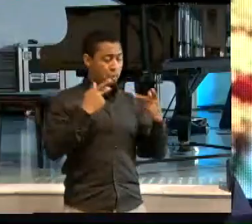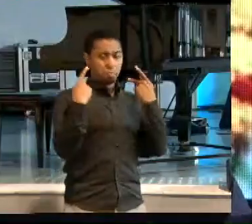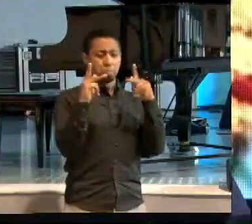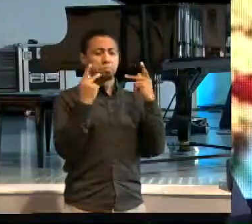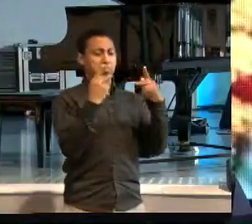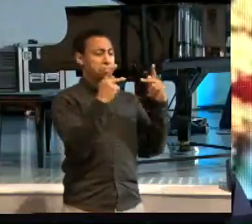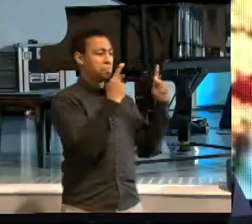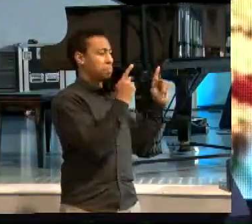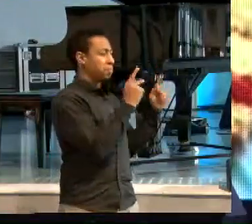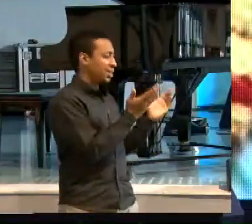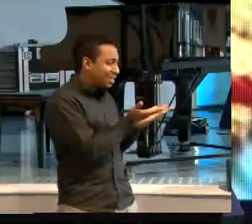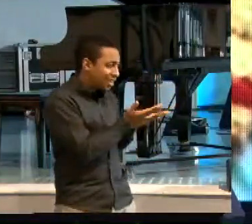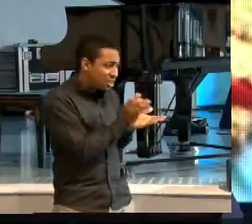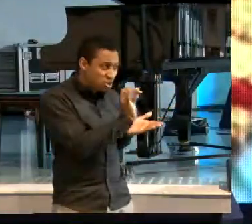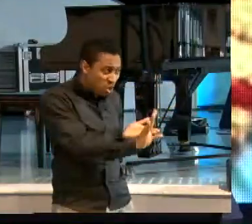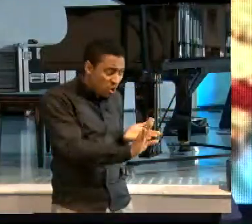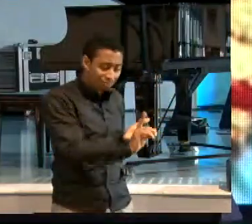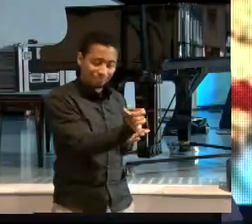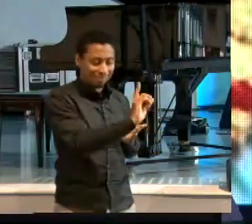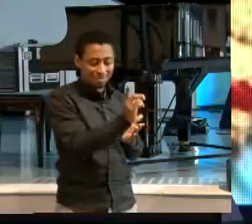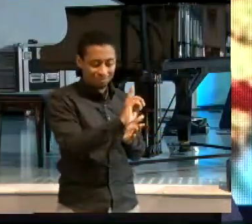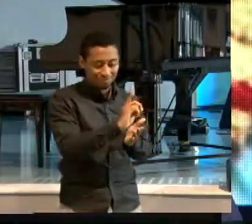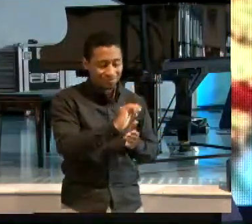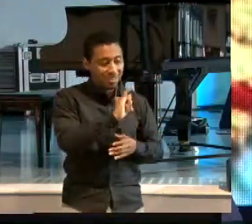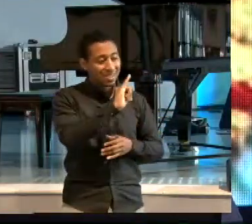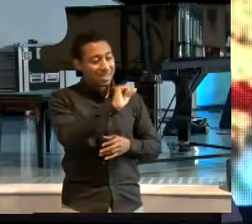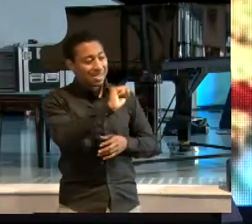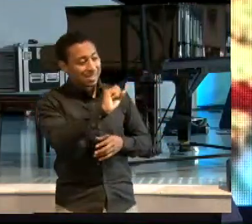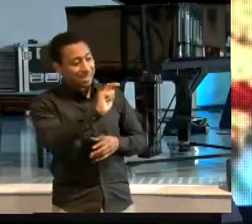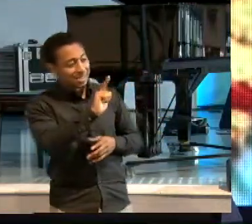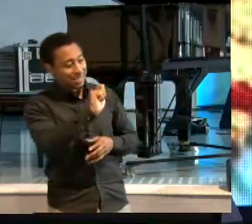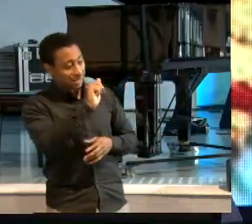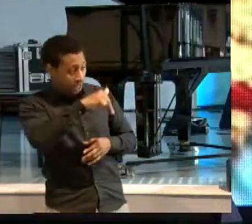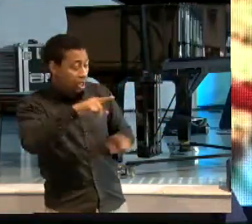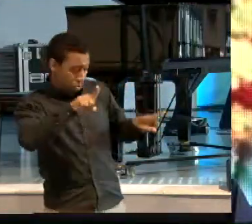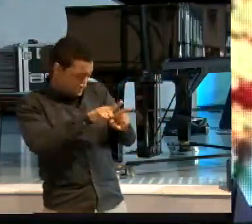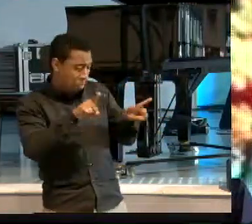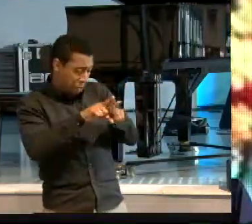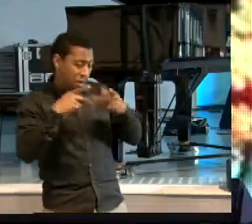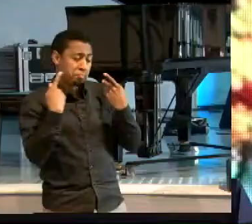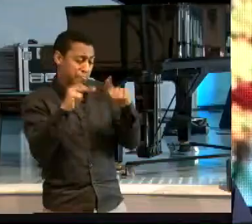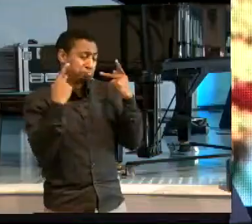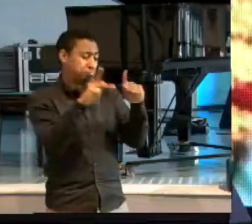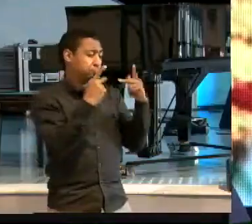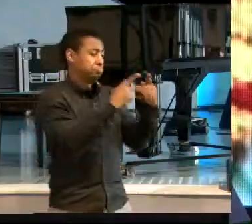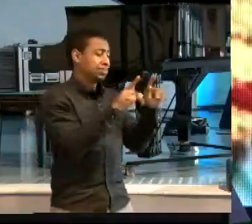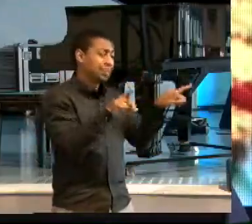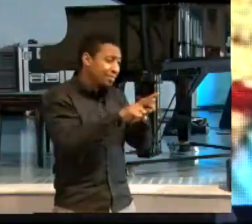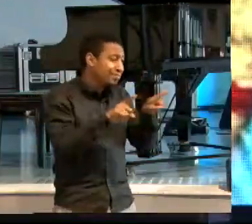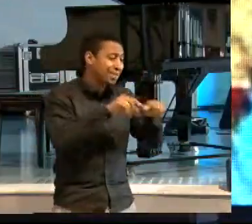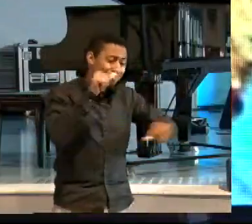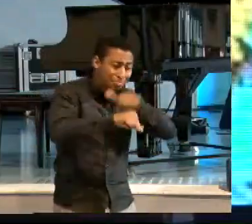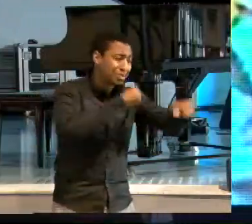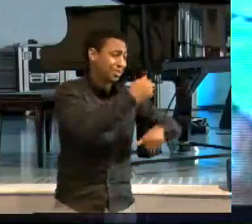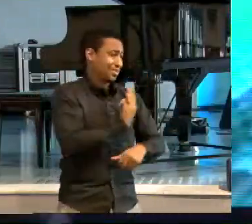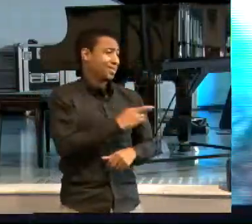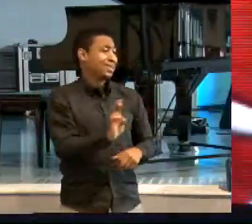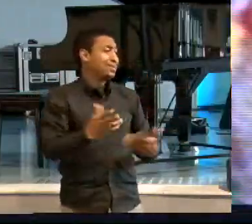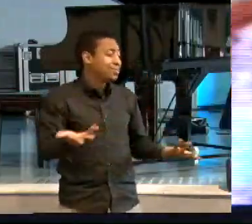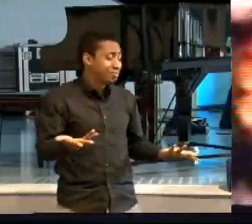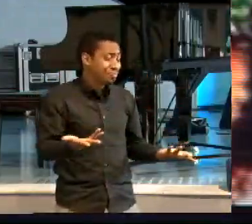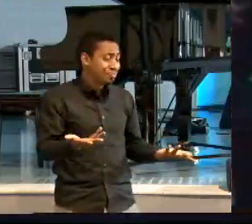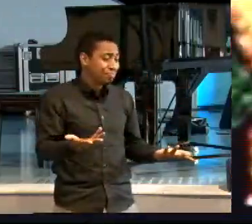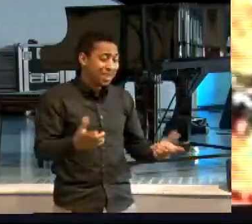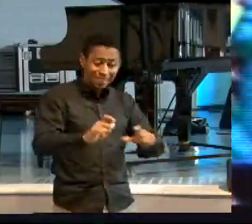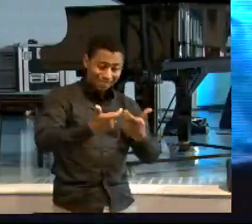falou: o Islã também prega conversão. Ele falou: aqui eles estão crescendo mais do que nós,